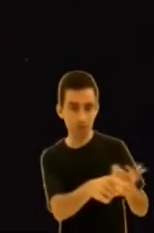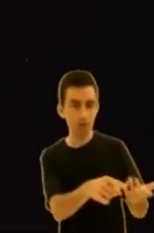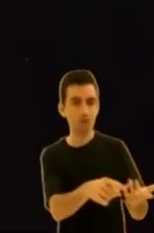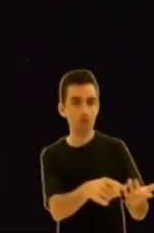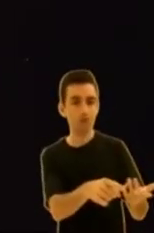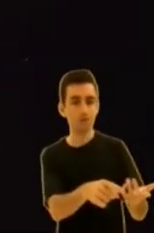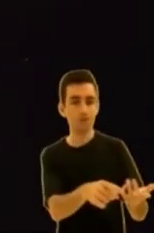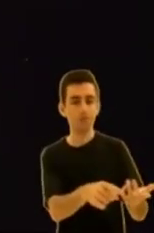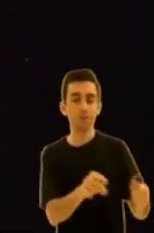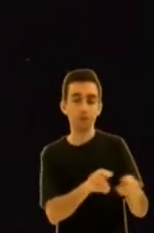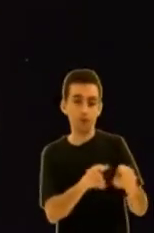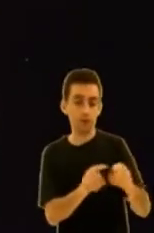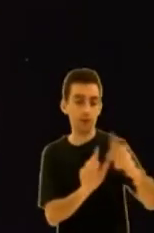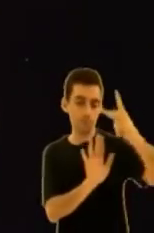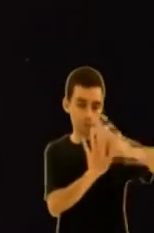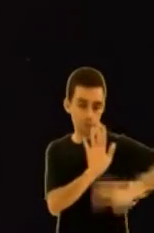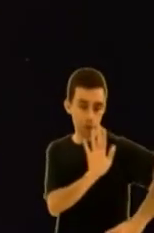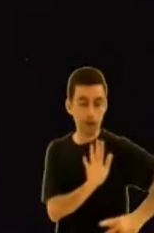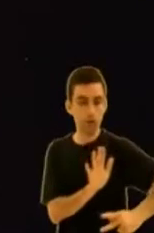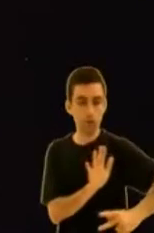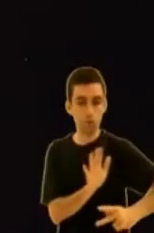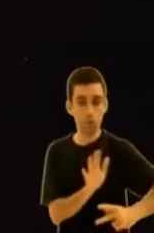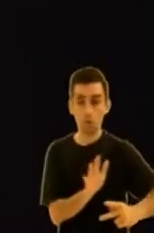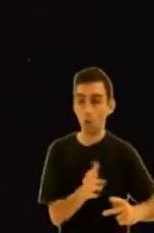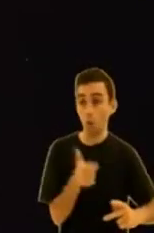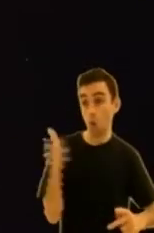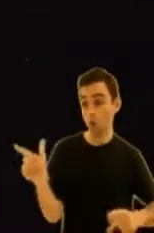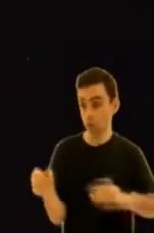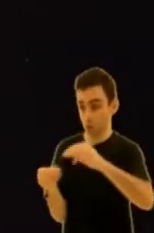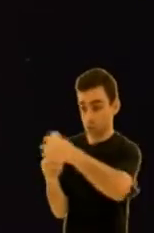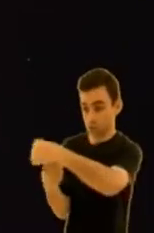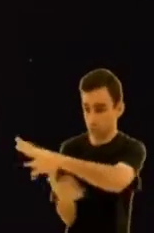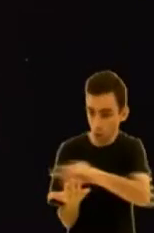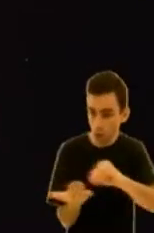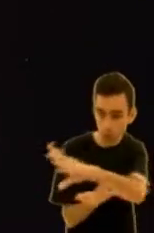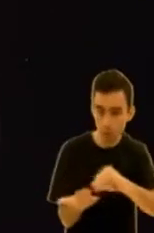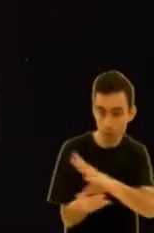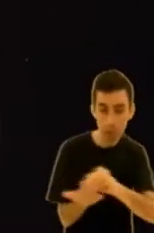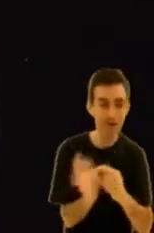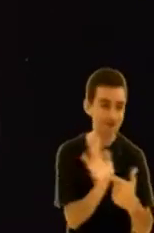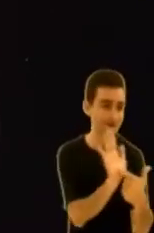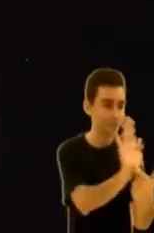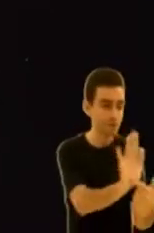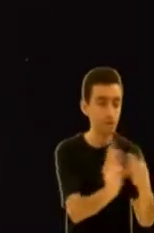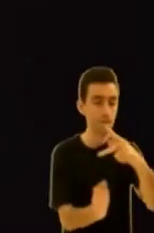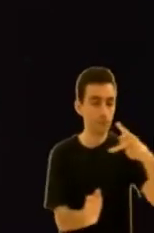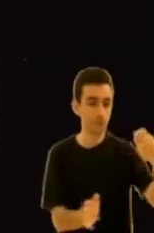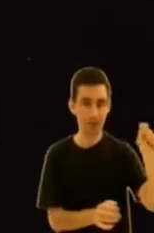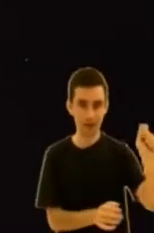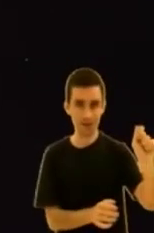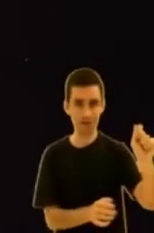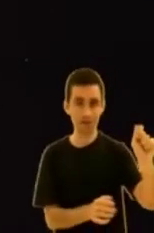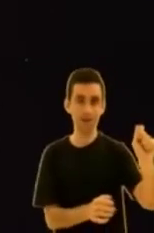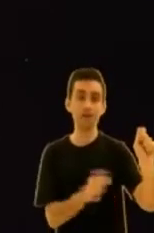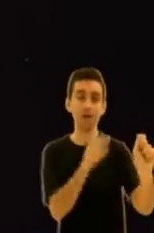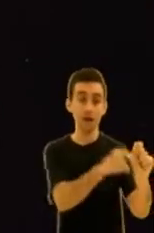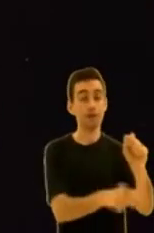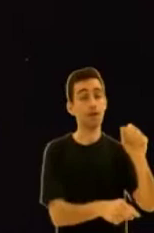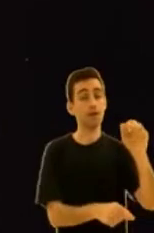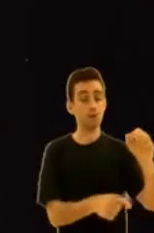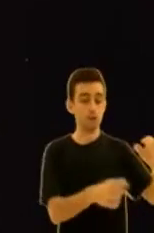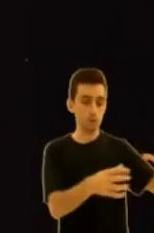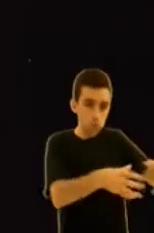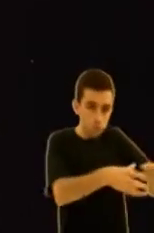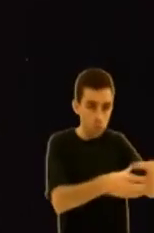tivesse projetos copiados de outros municípios apresentavam esses PTAs e o FNDE ia analisando